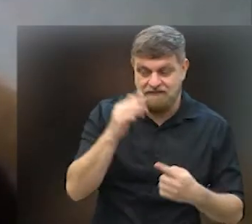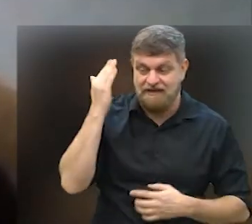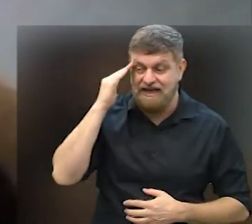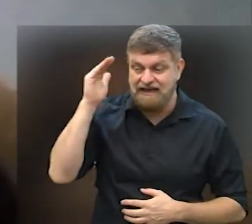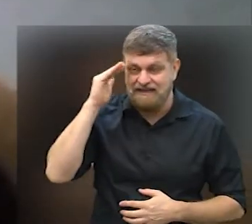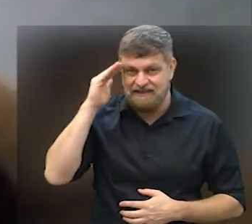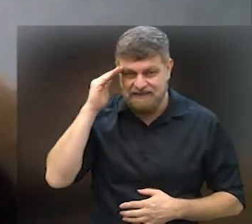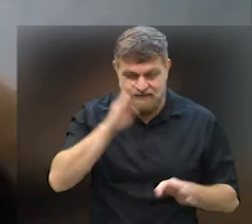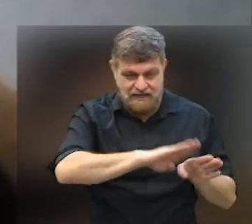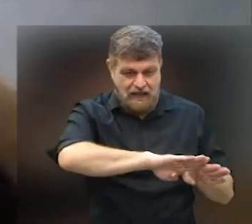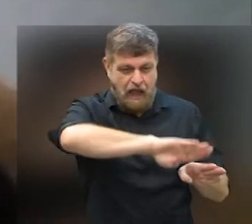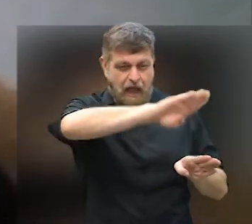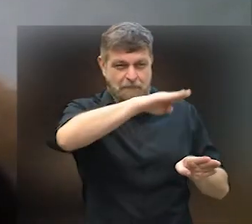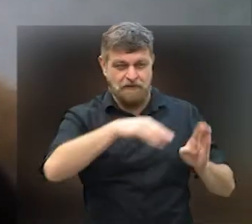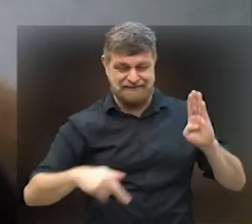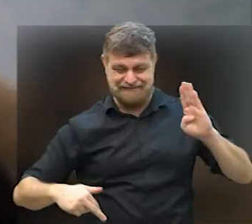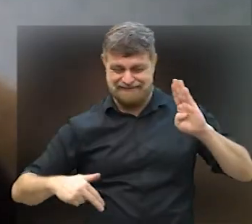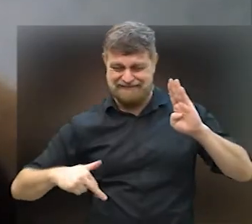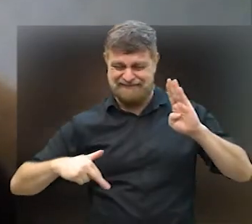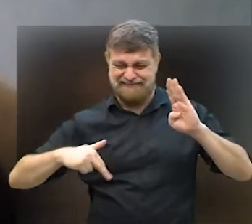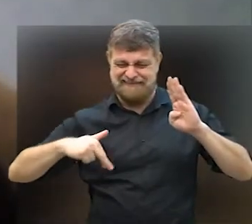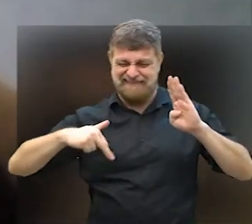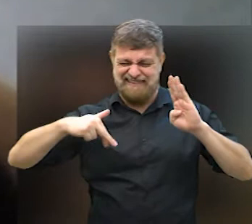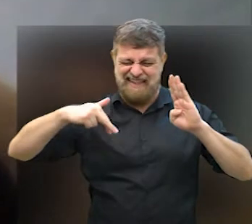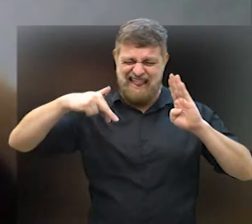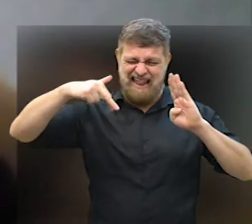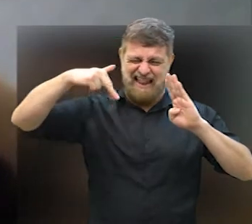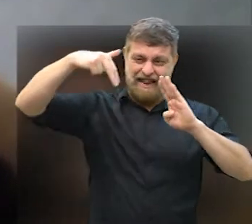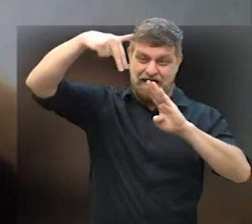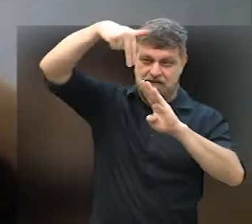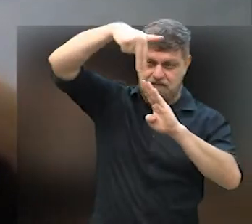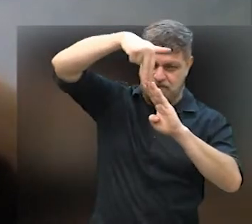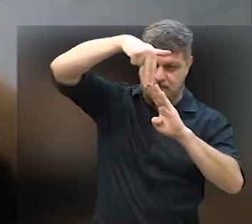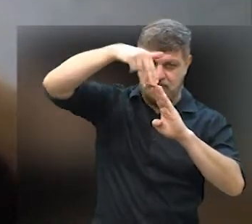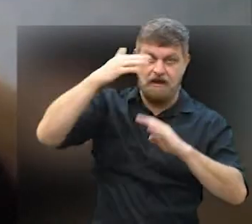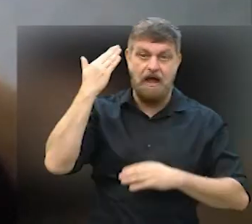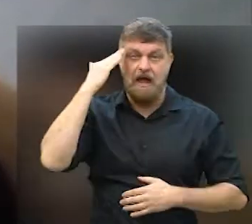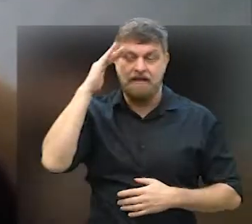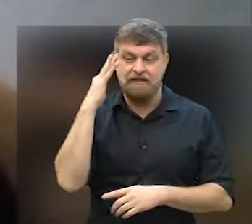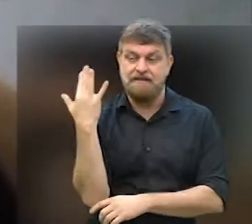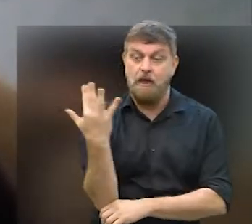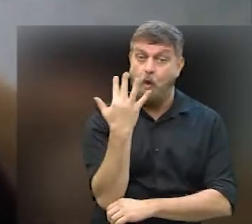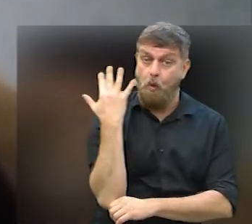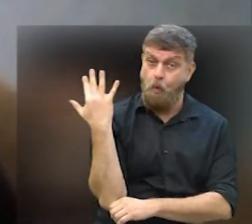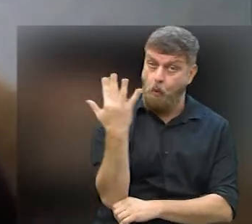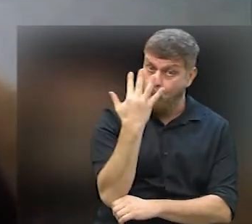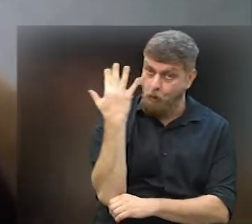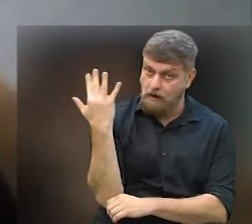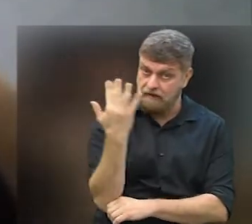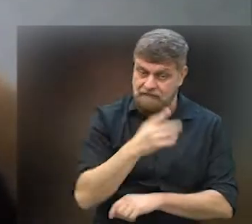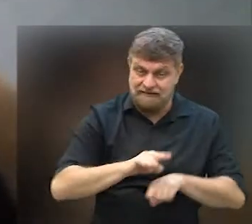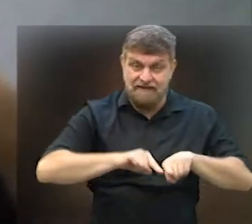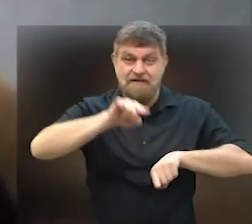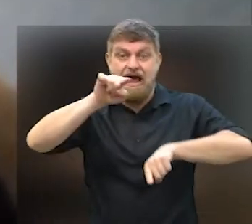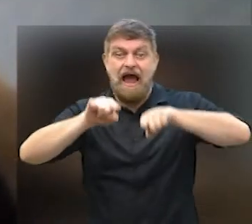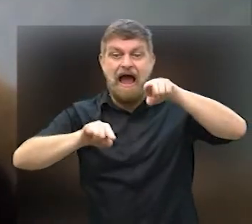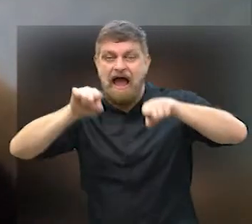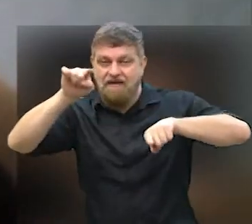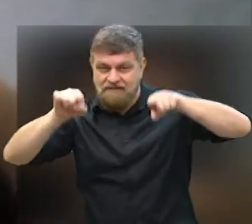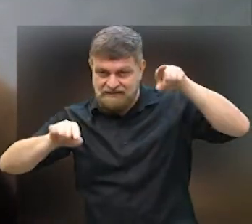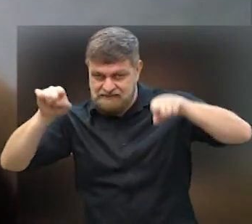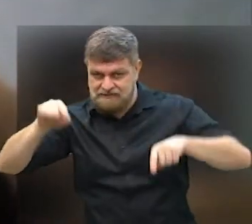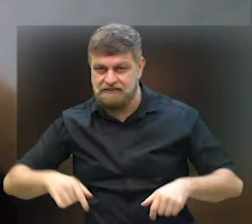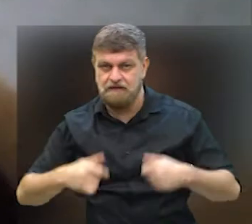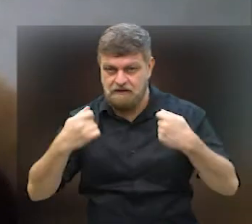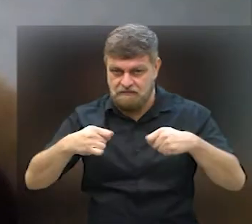entender que eu estava rumo ao topo da montanha, tentando entender a avaliação climática, tentando entender os ajustes